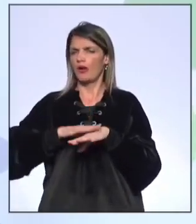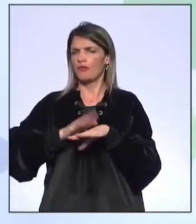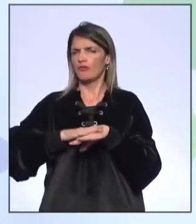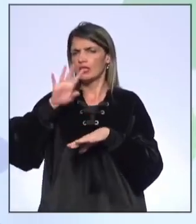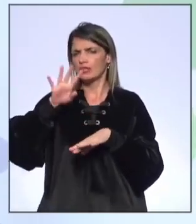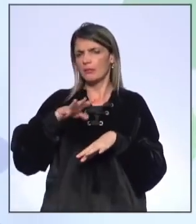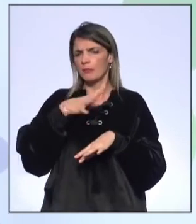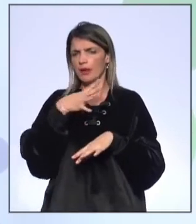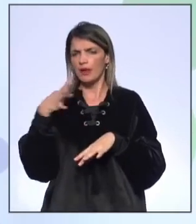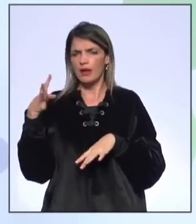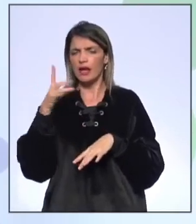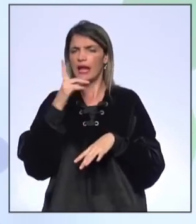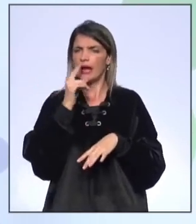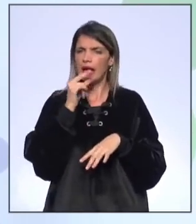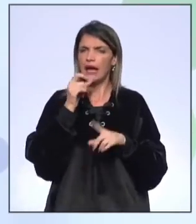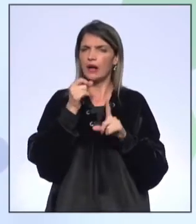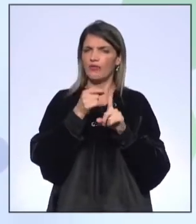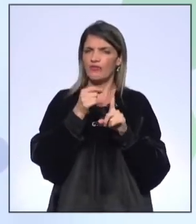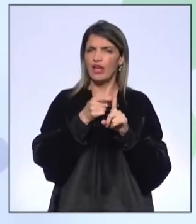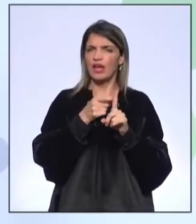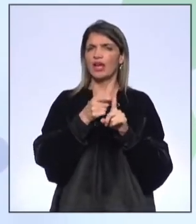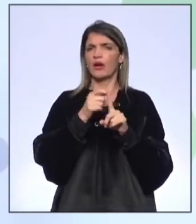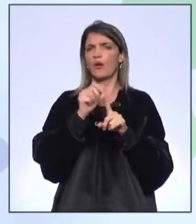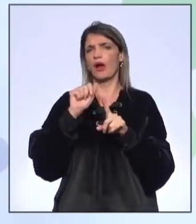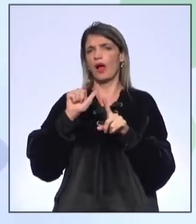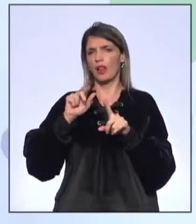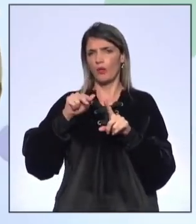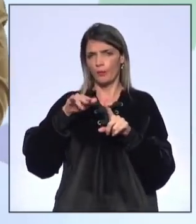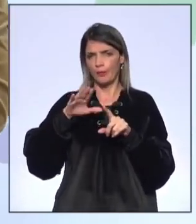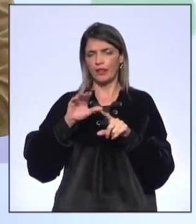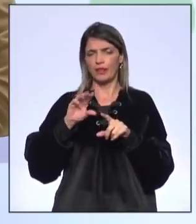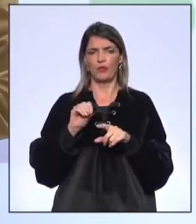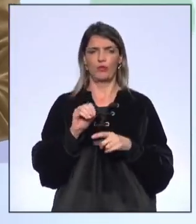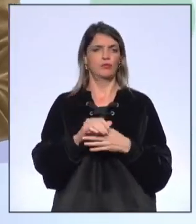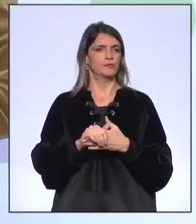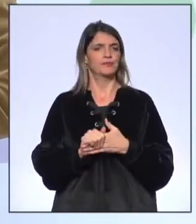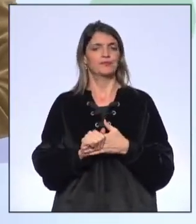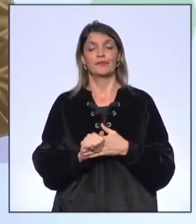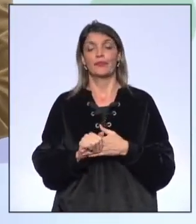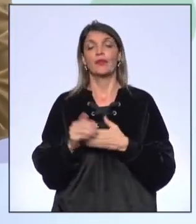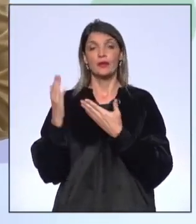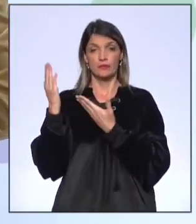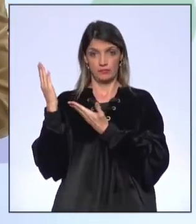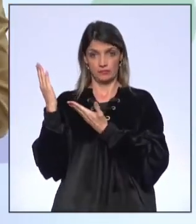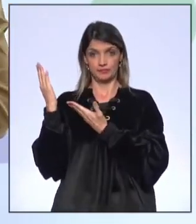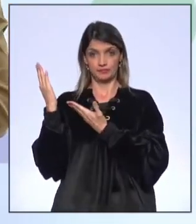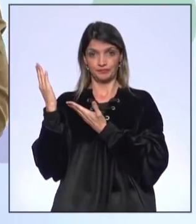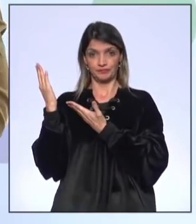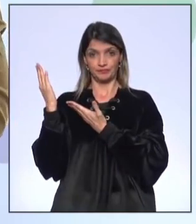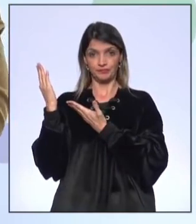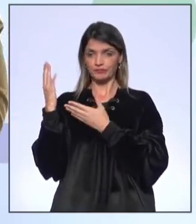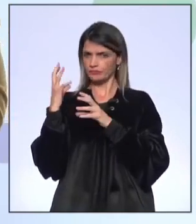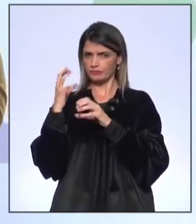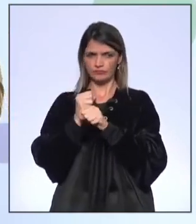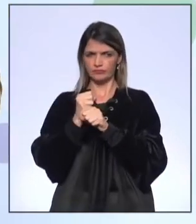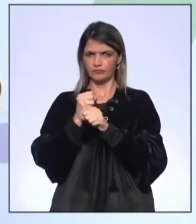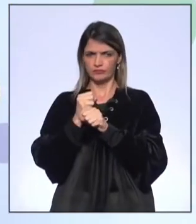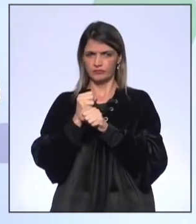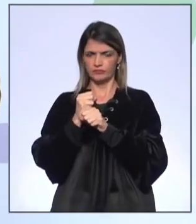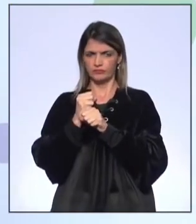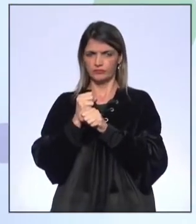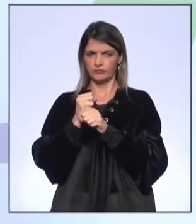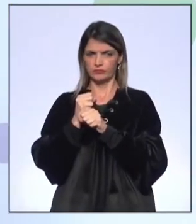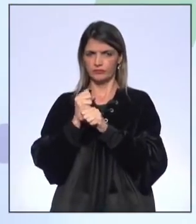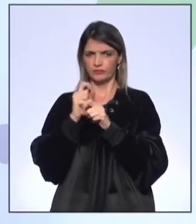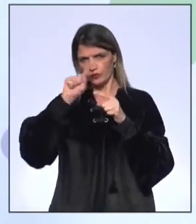A água, né? O ferro, o alumínio, né? E assim por diante, tá? Então, essa equação aqui, ó, se eu passar o quê aqui para cá